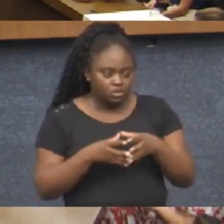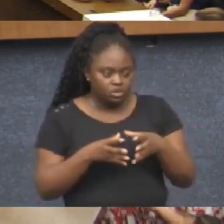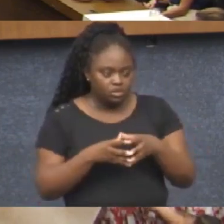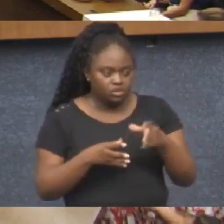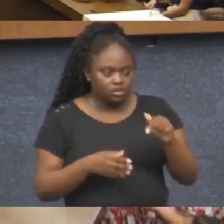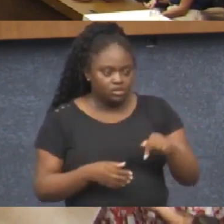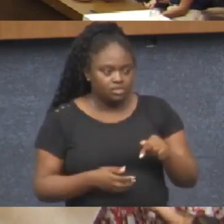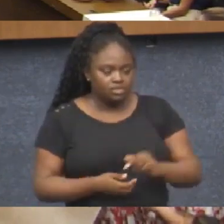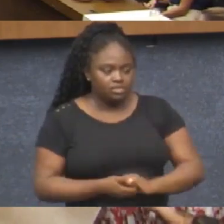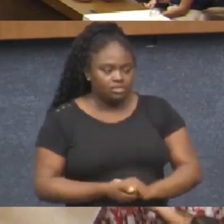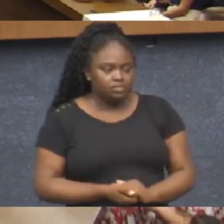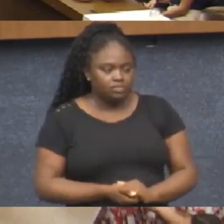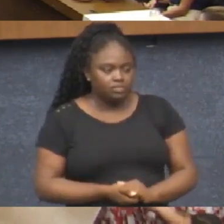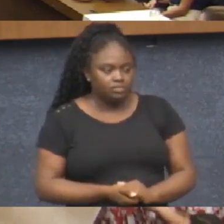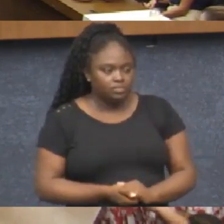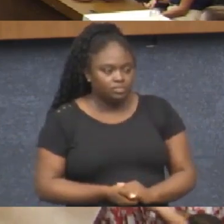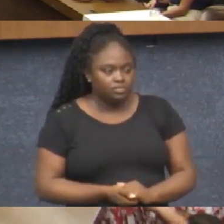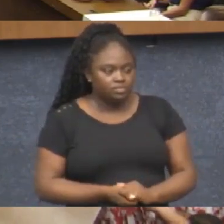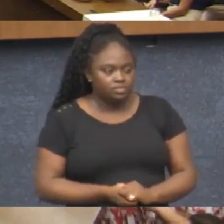Vamos lá.